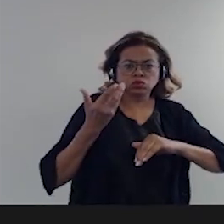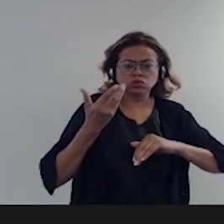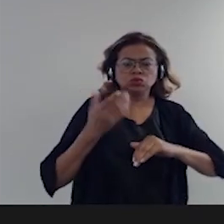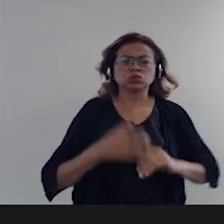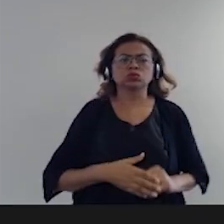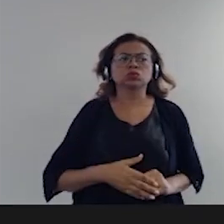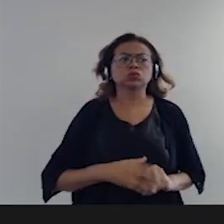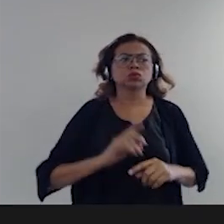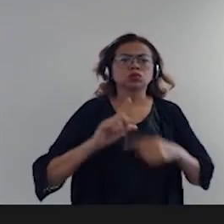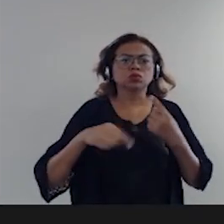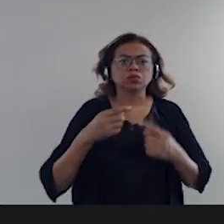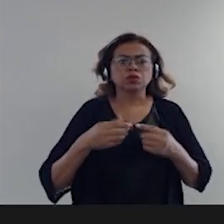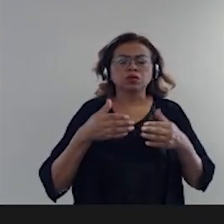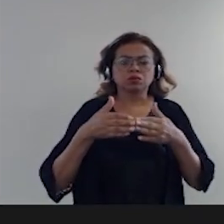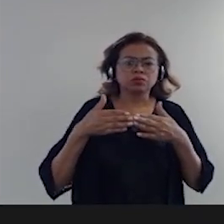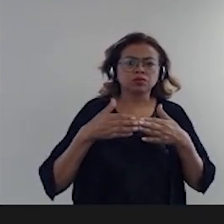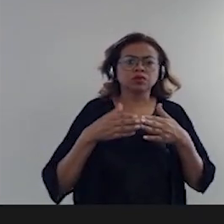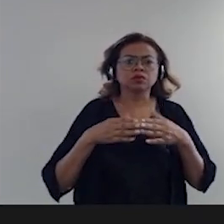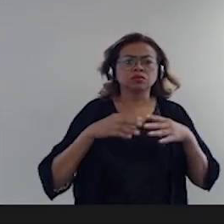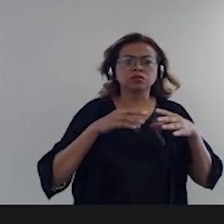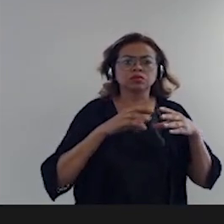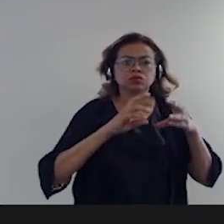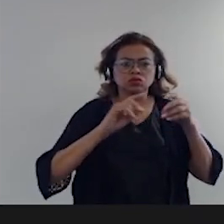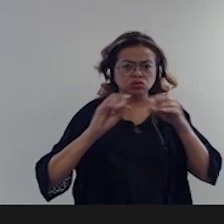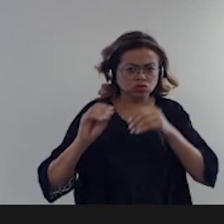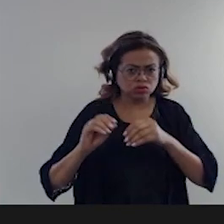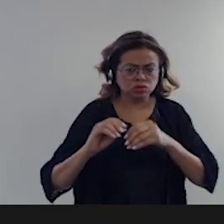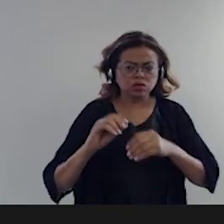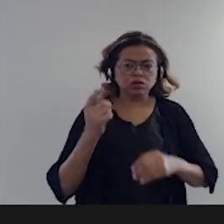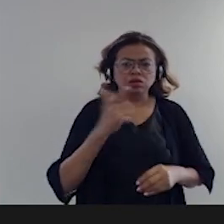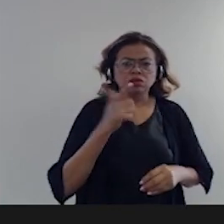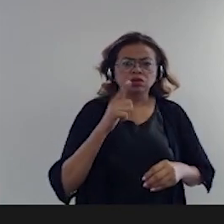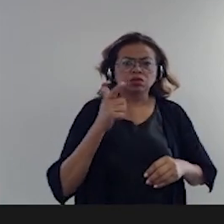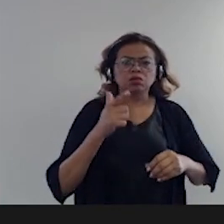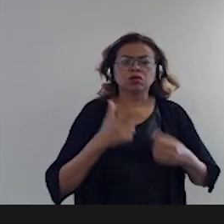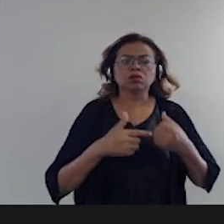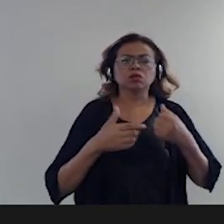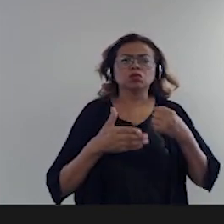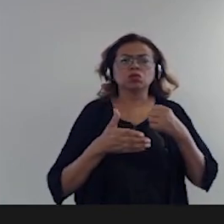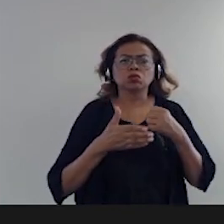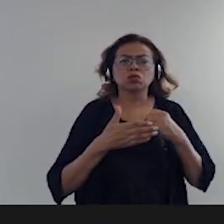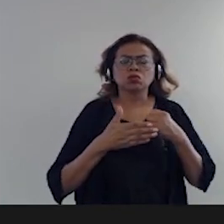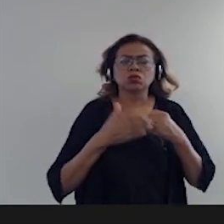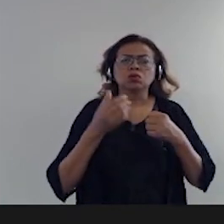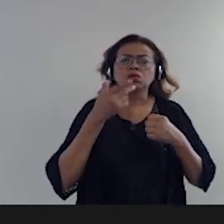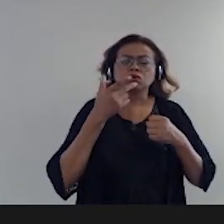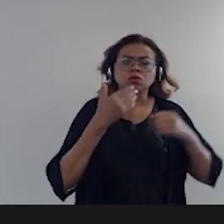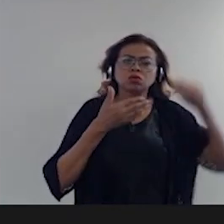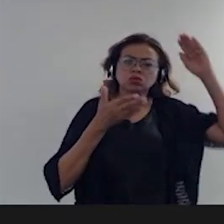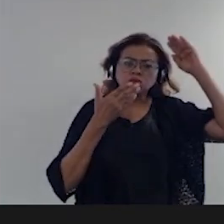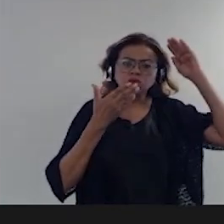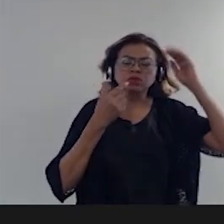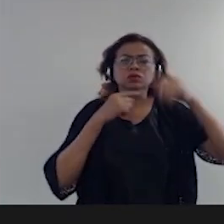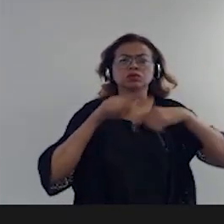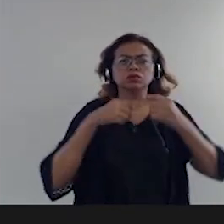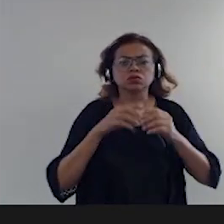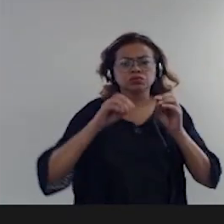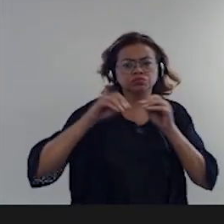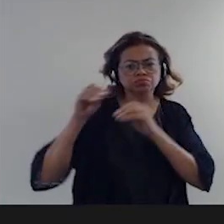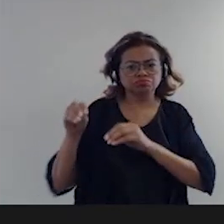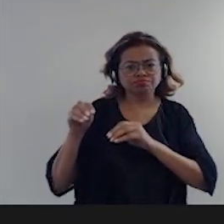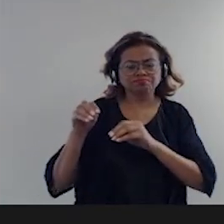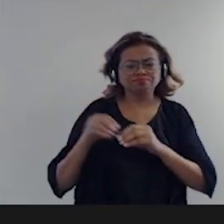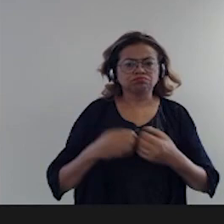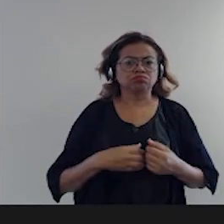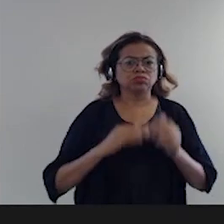as delimitações de terras não indígenas, né, desapropriações de terras indígenas e todas